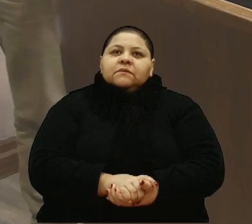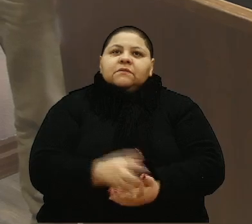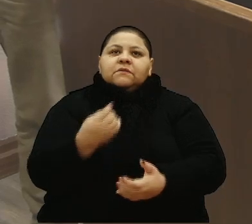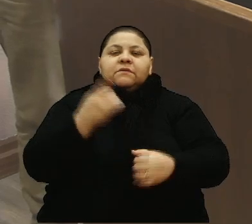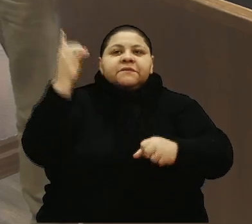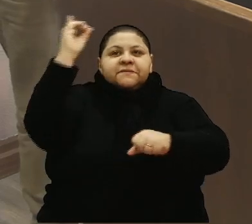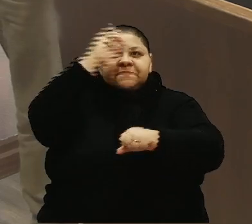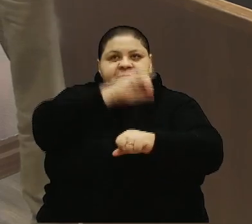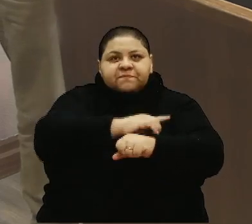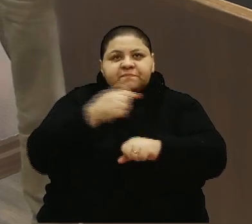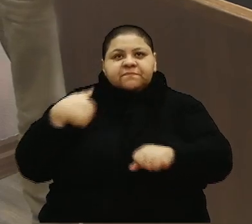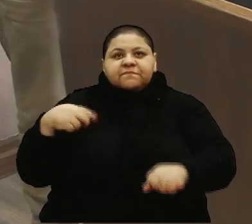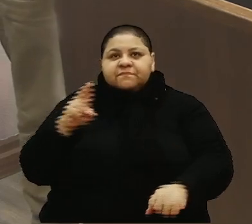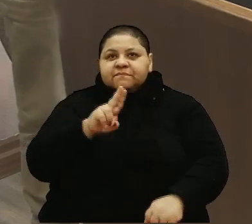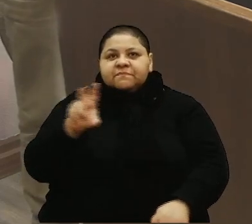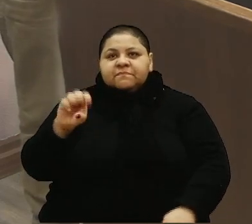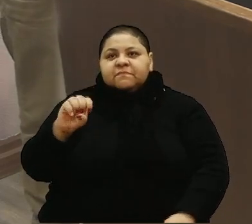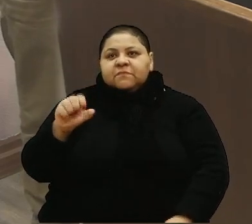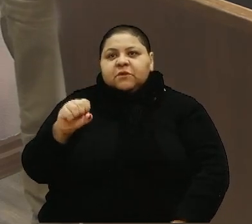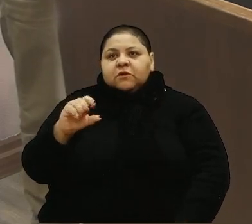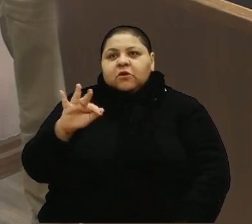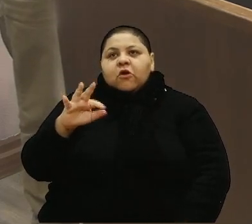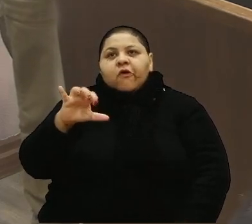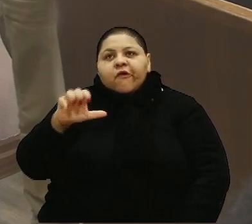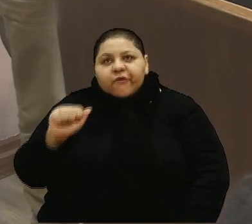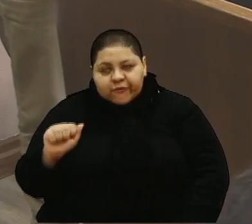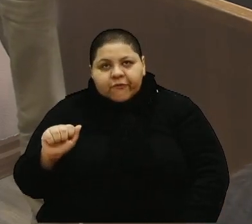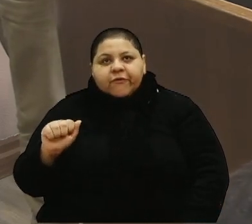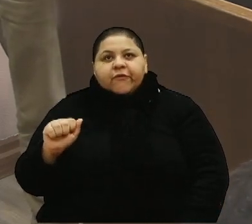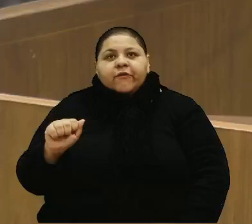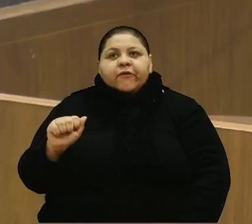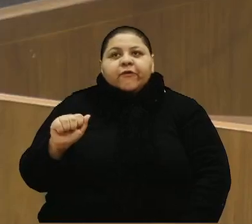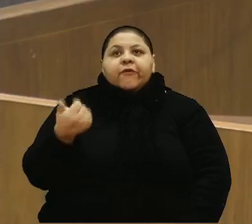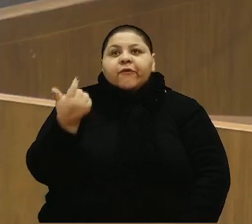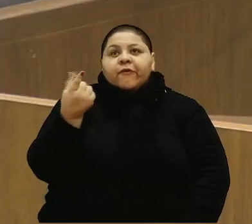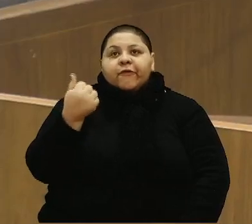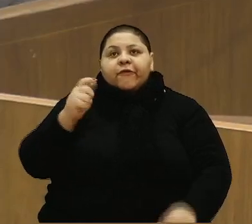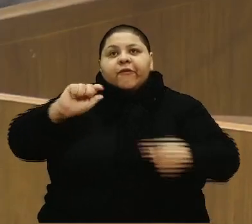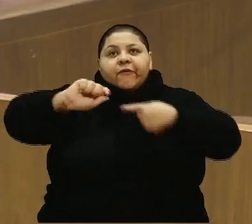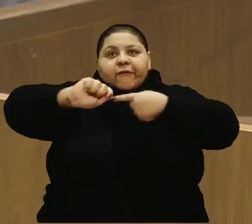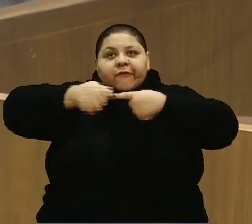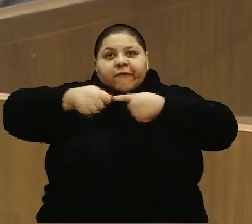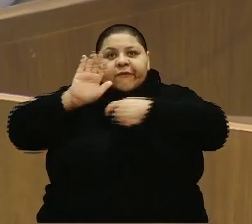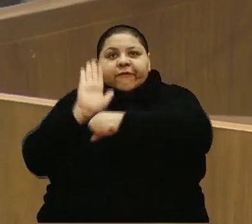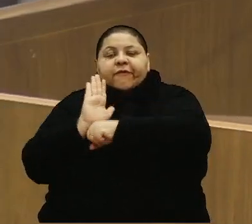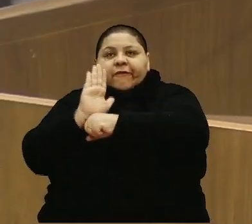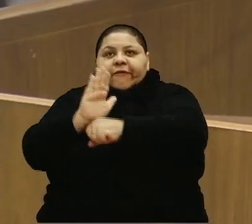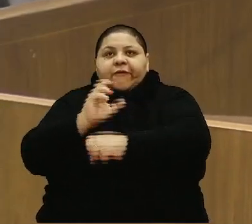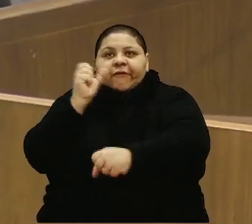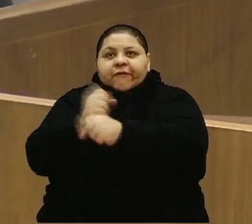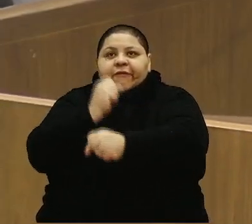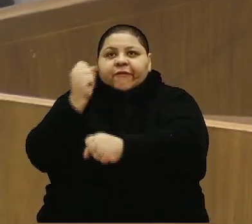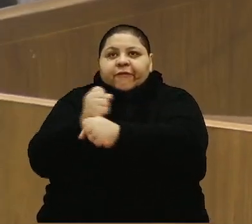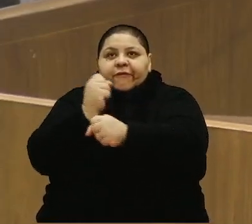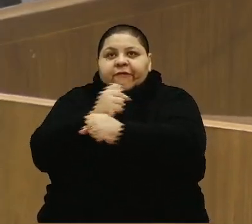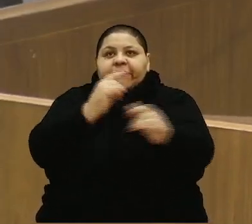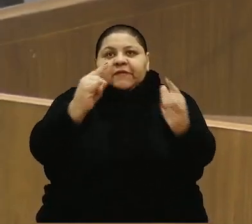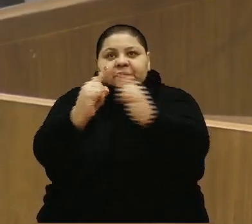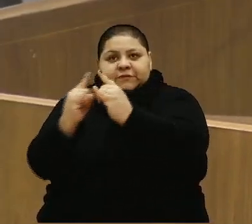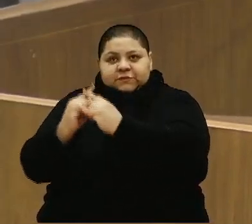Bom dia, meu nome é Sofia. O dinheiro da feijoada ajudará nas obras do Murial de Santa